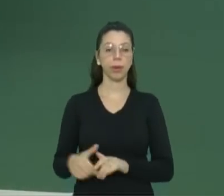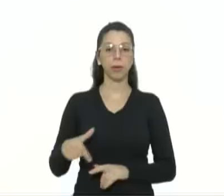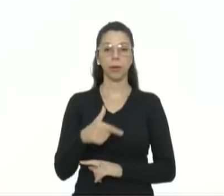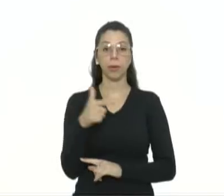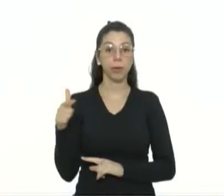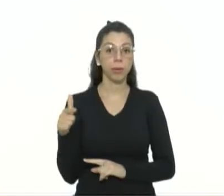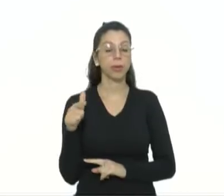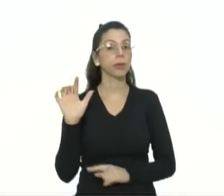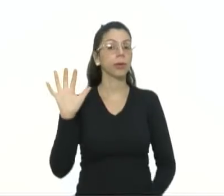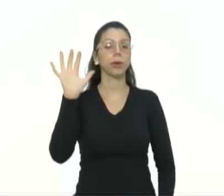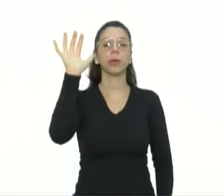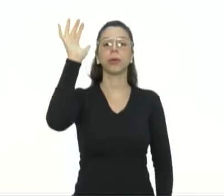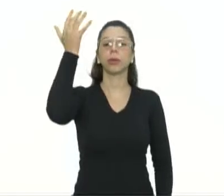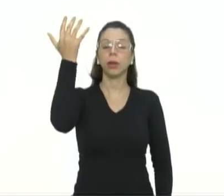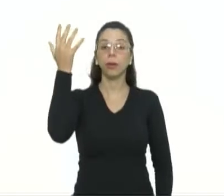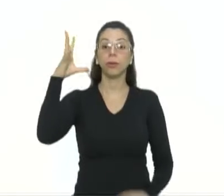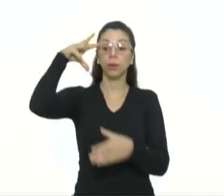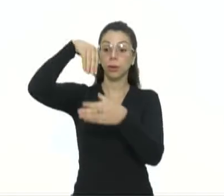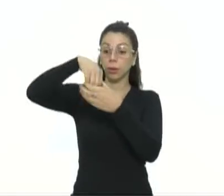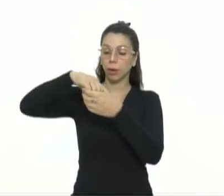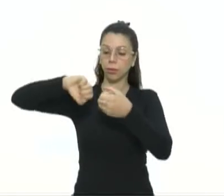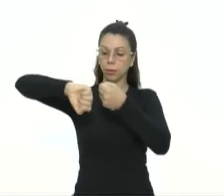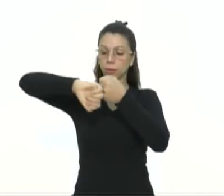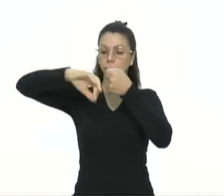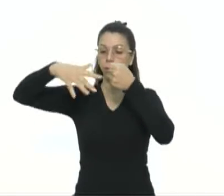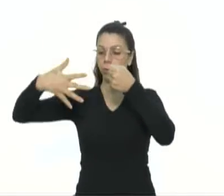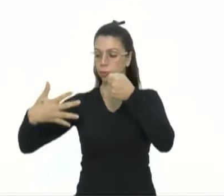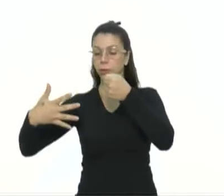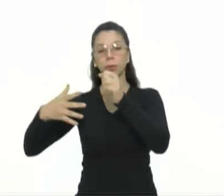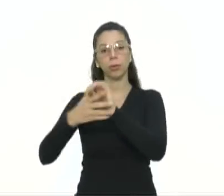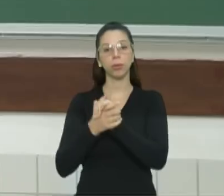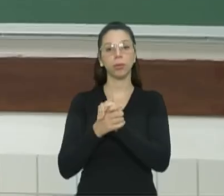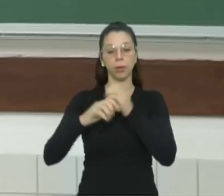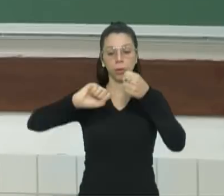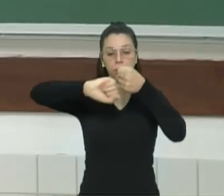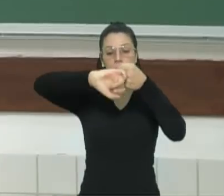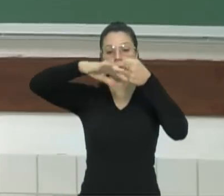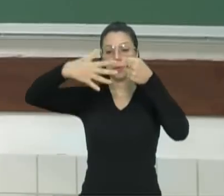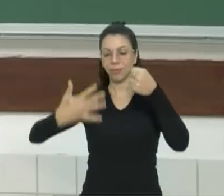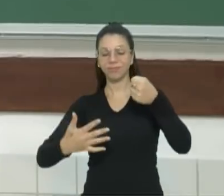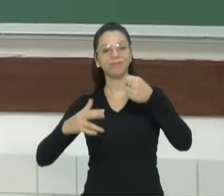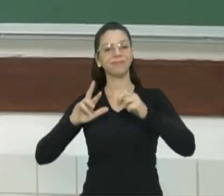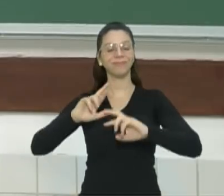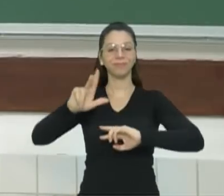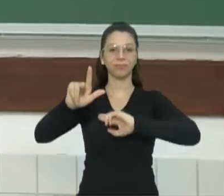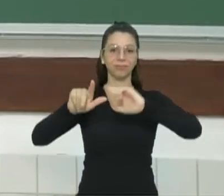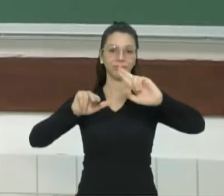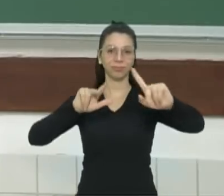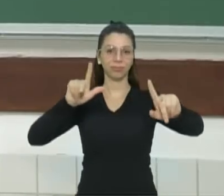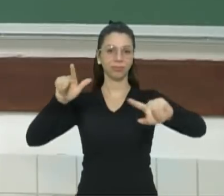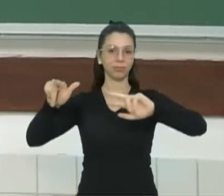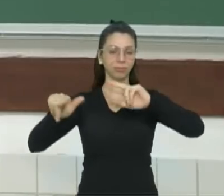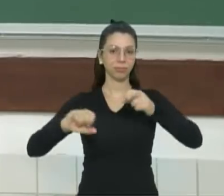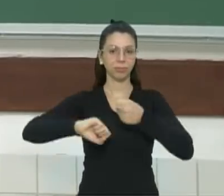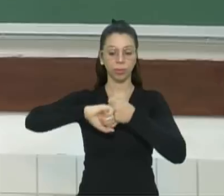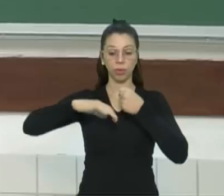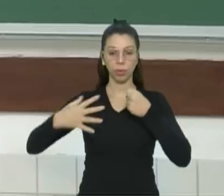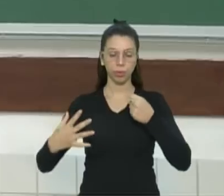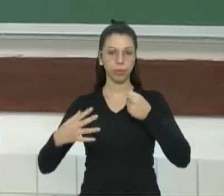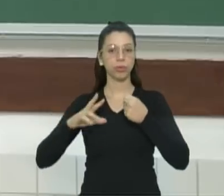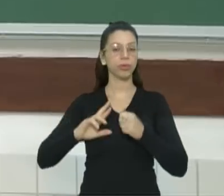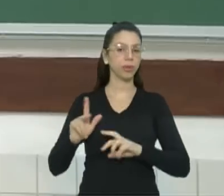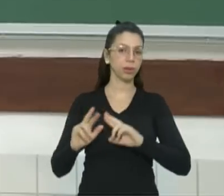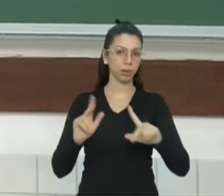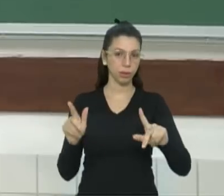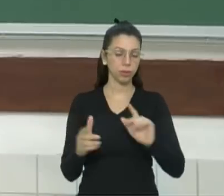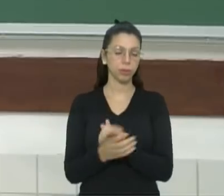coisas acontecem numa democracia e muitas vezes o que acontece são distorções da democracia. Ou seja,